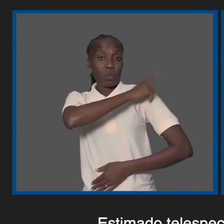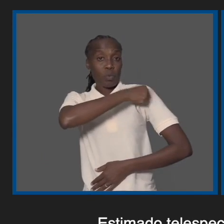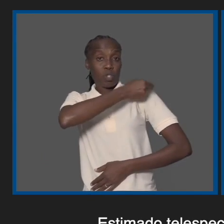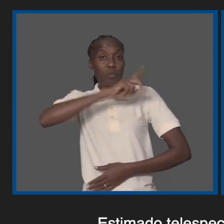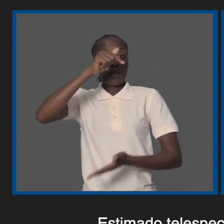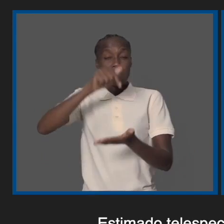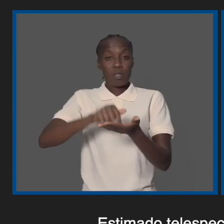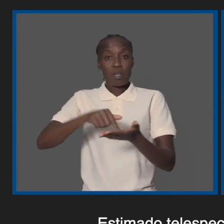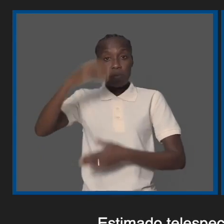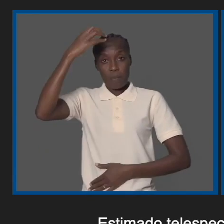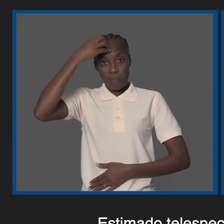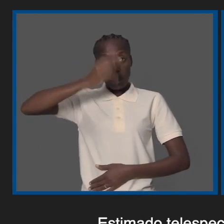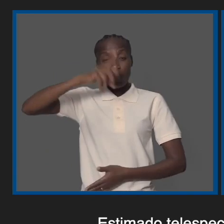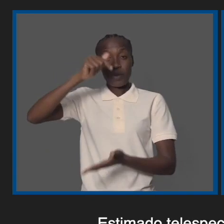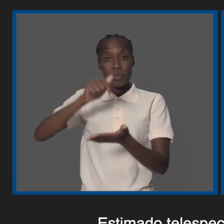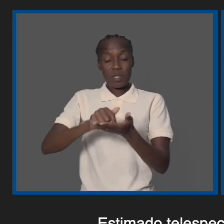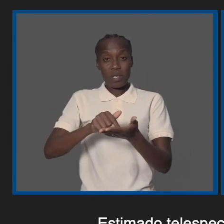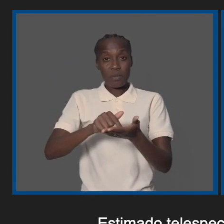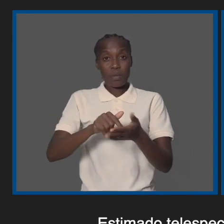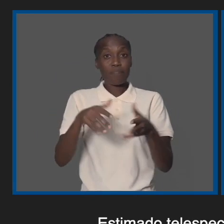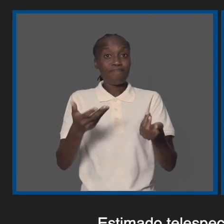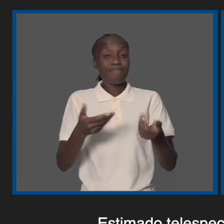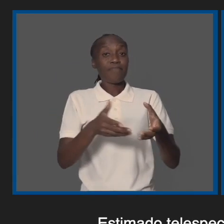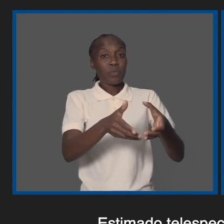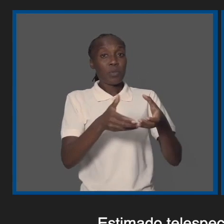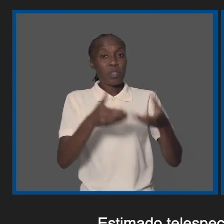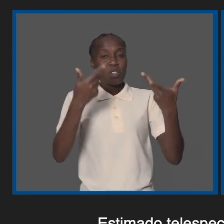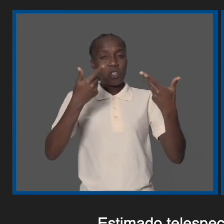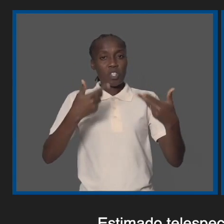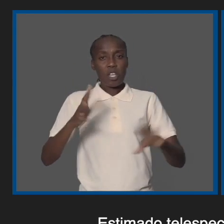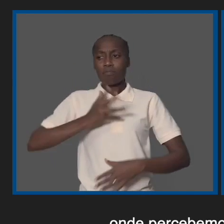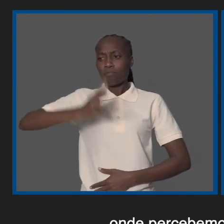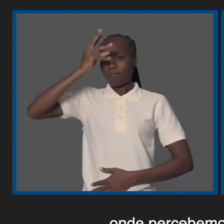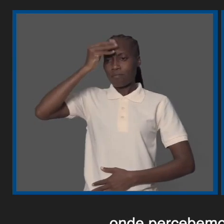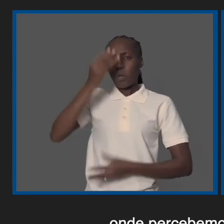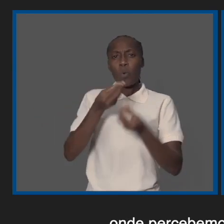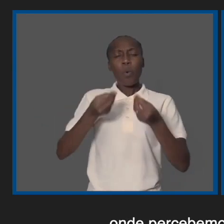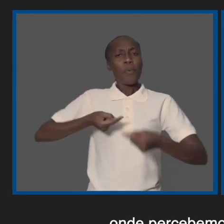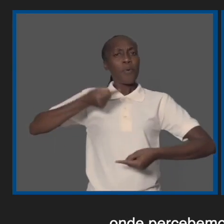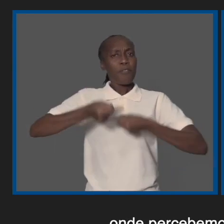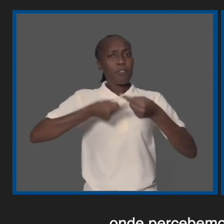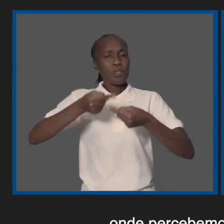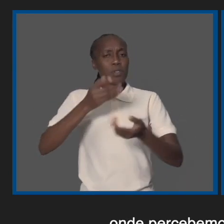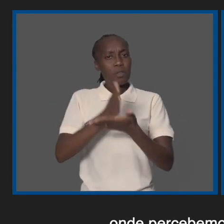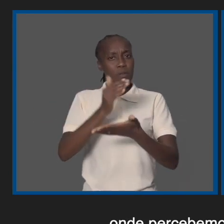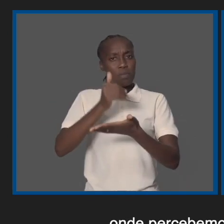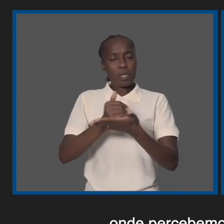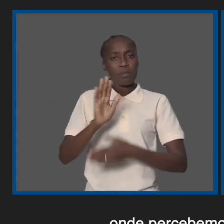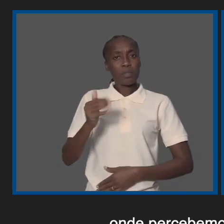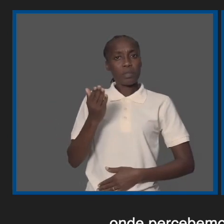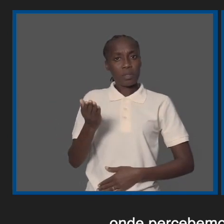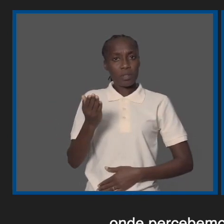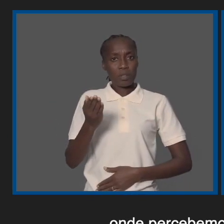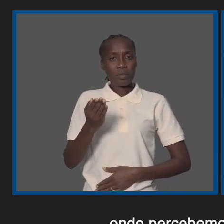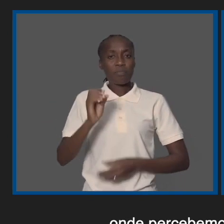Amigo telespectador, hoje estivemos no estado central de Maputo, concretamente no centro ortopédico, onde percebemos um pouco como funciona